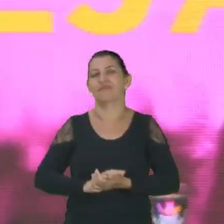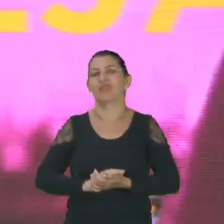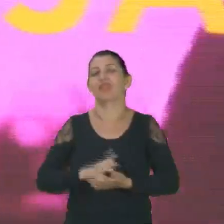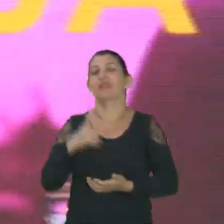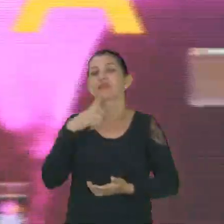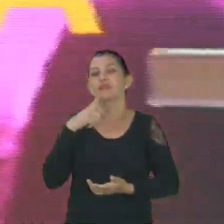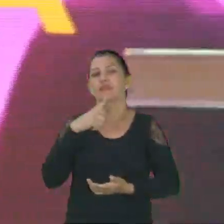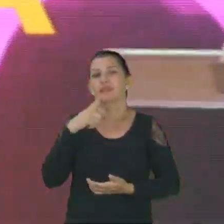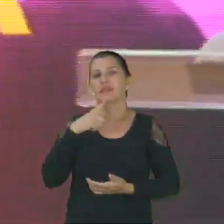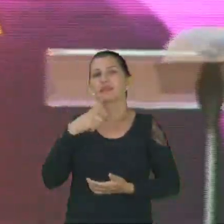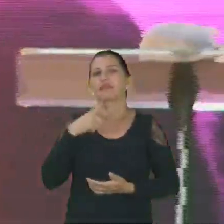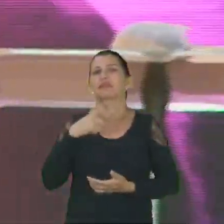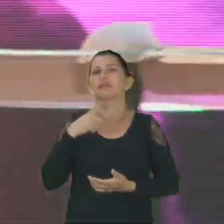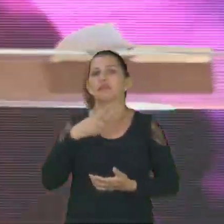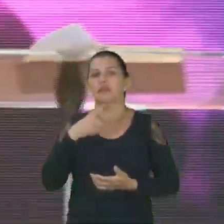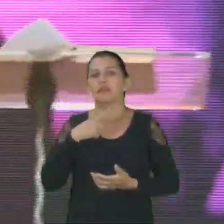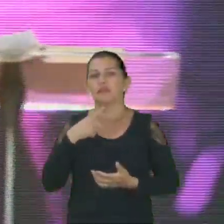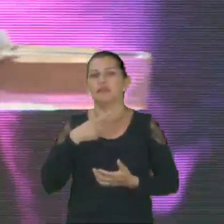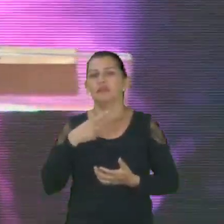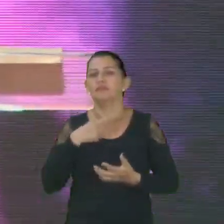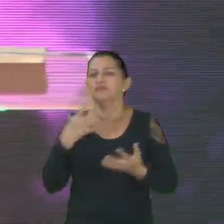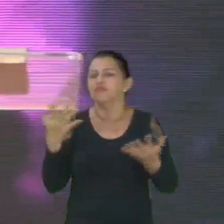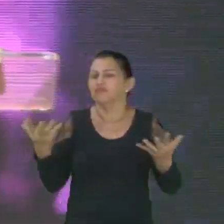Nós temos uma essência.